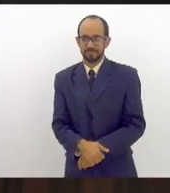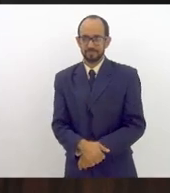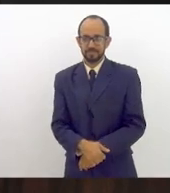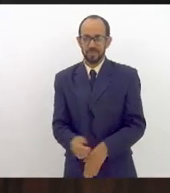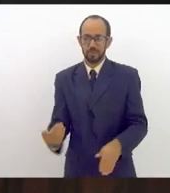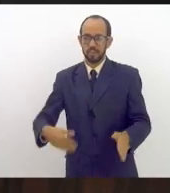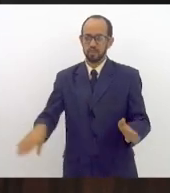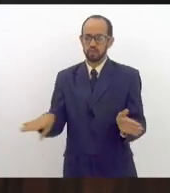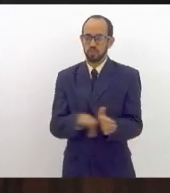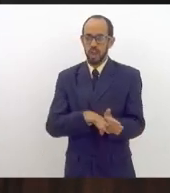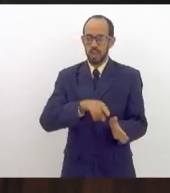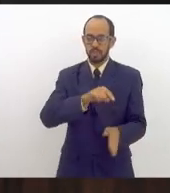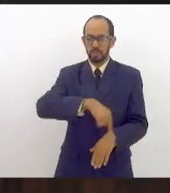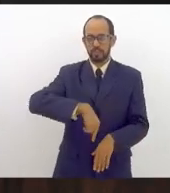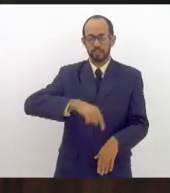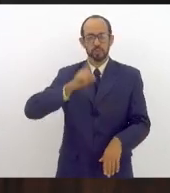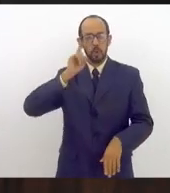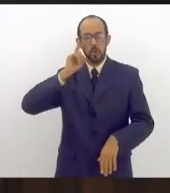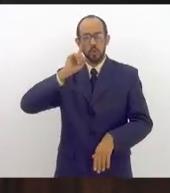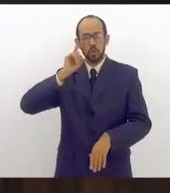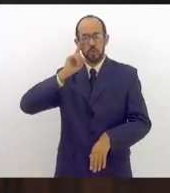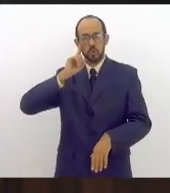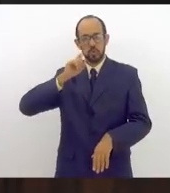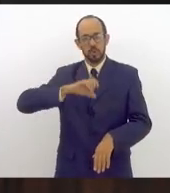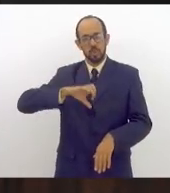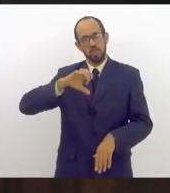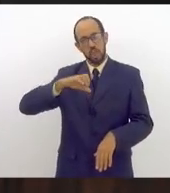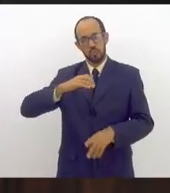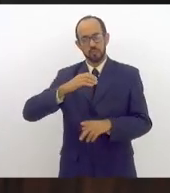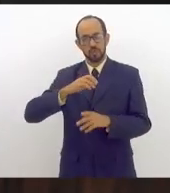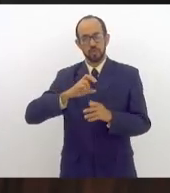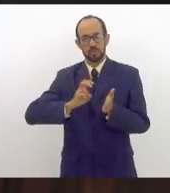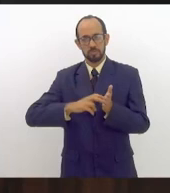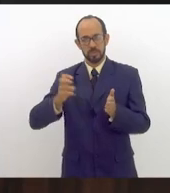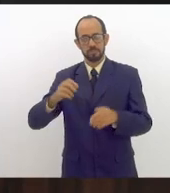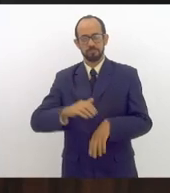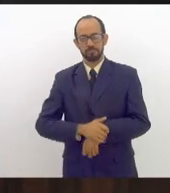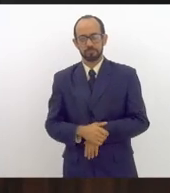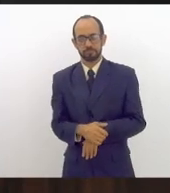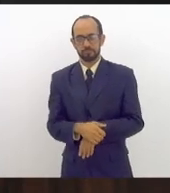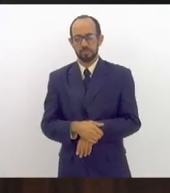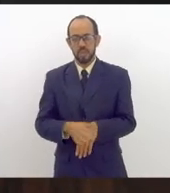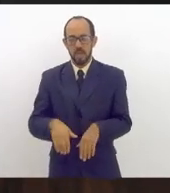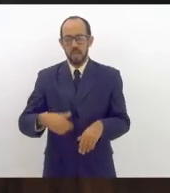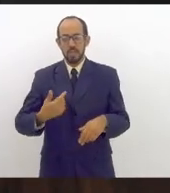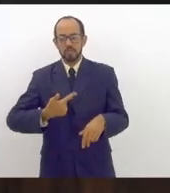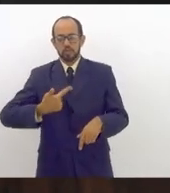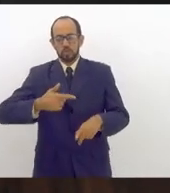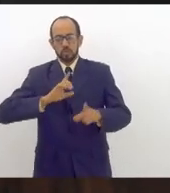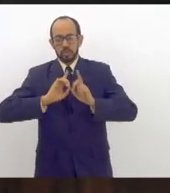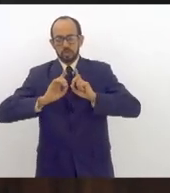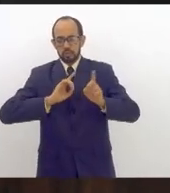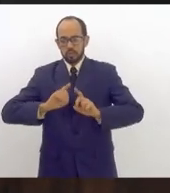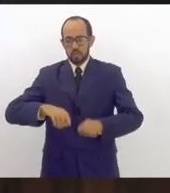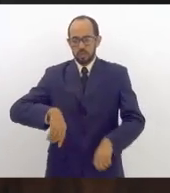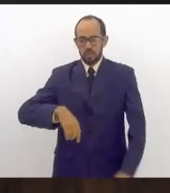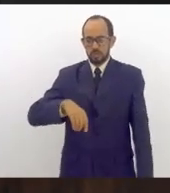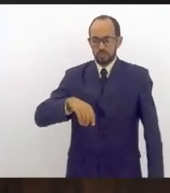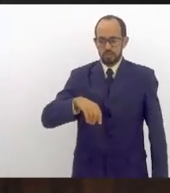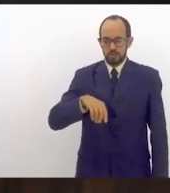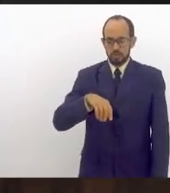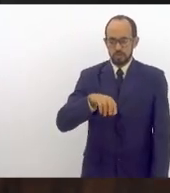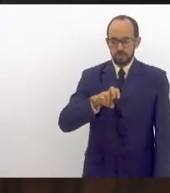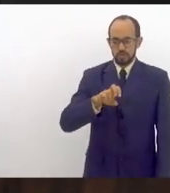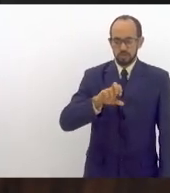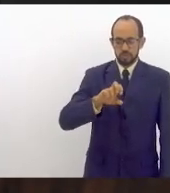dias, 9, 8 e meia. Em segunda discussão, projeto de lei 5794 de 22,